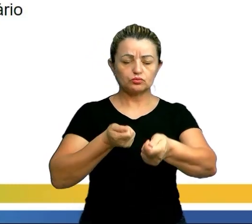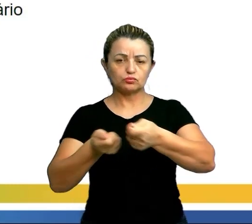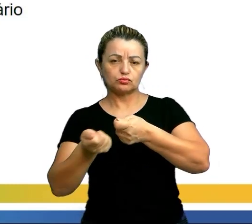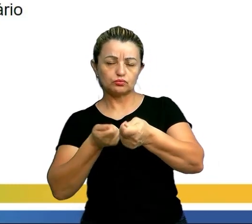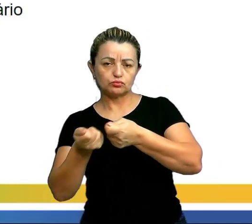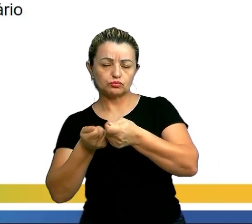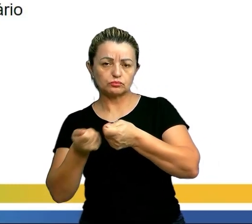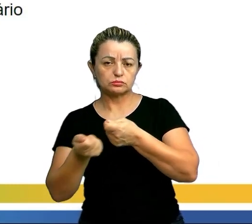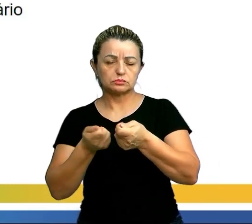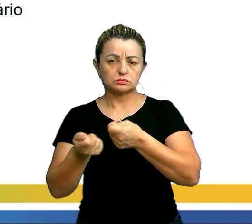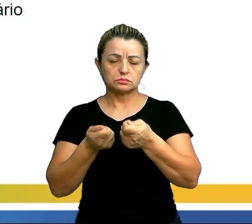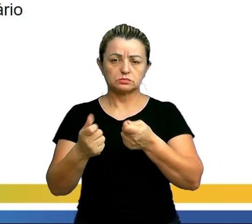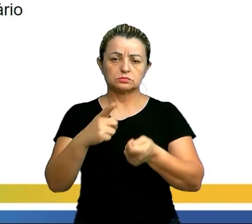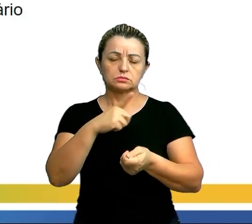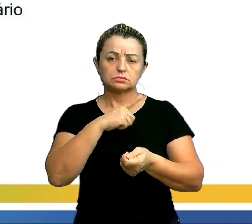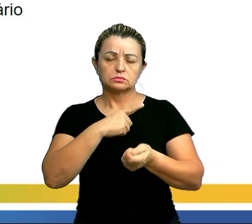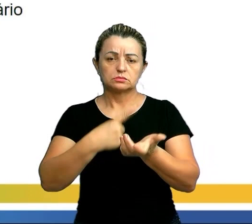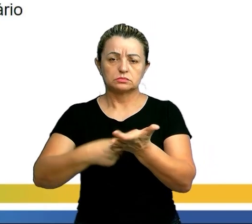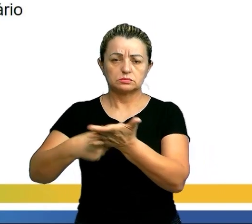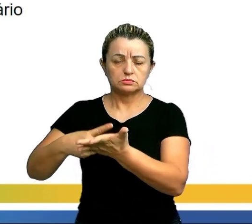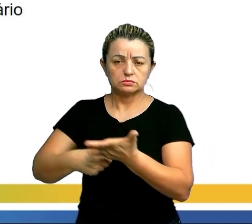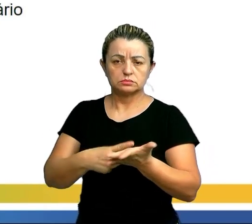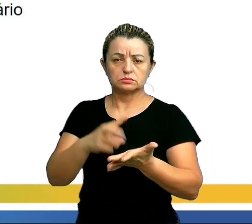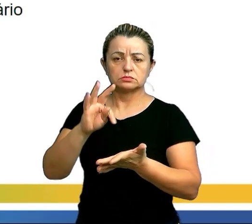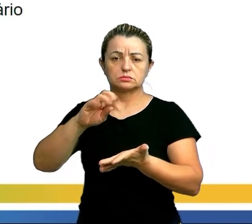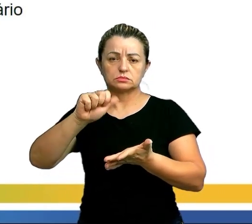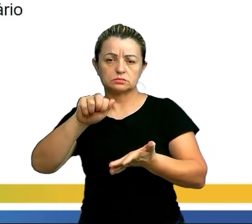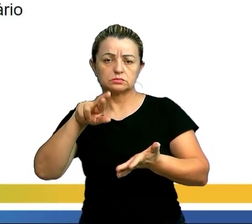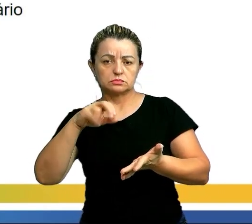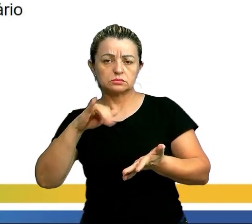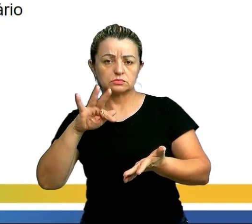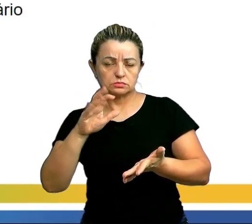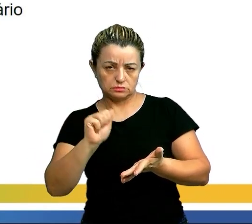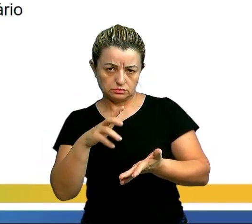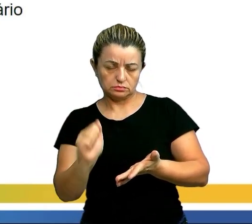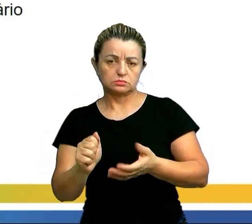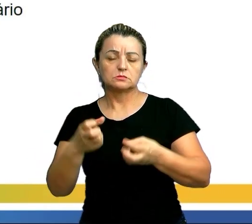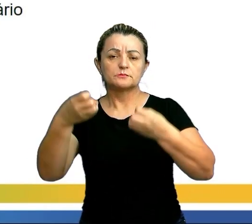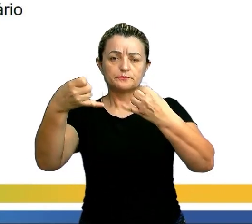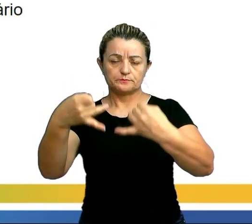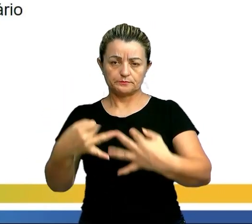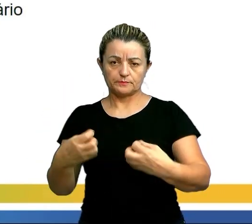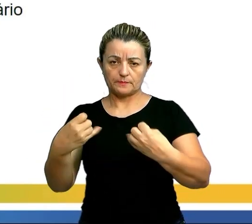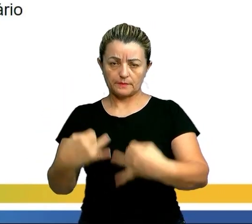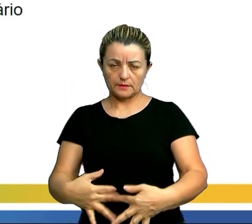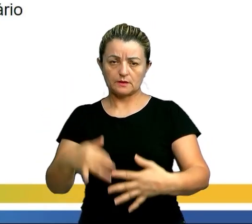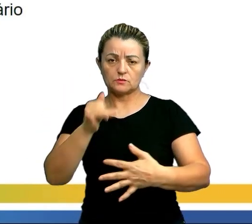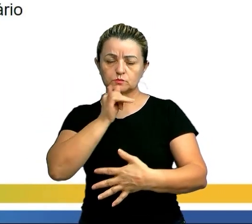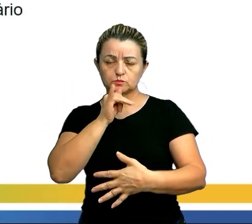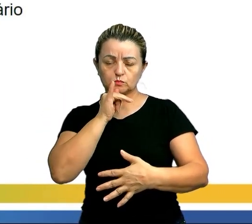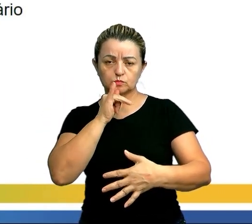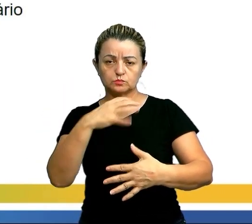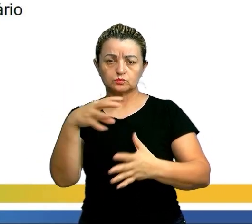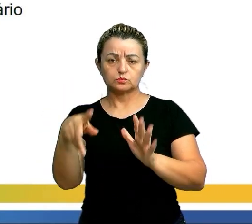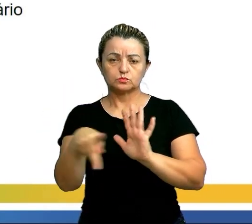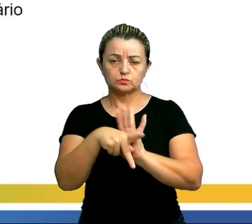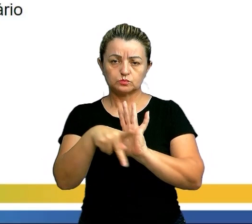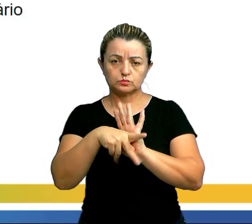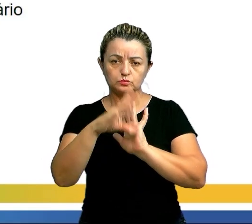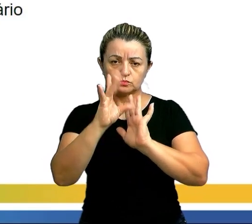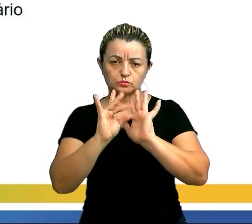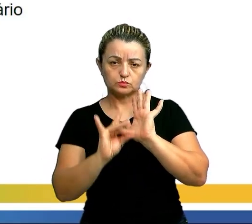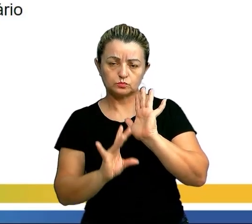diplomática para viabilizar o acordo tarifário mencionado é explicada pela seguinte característica do